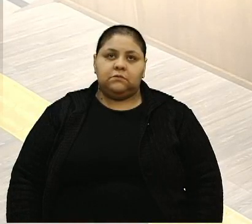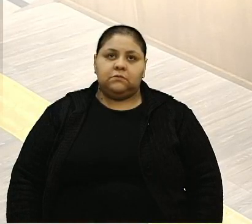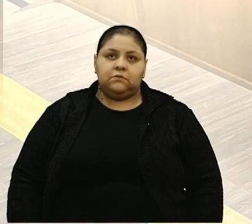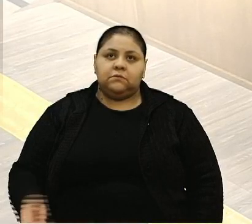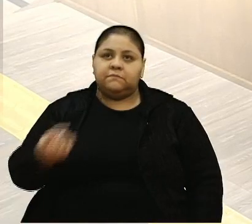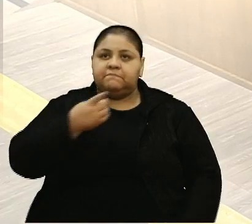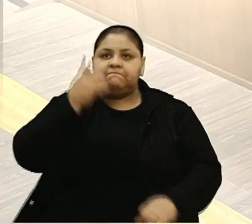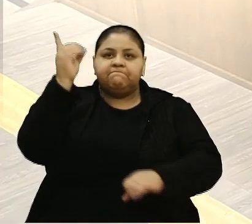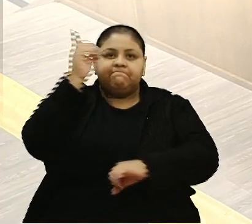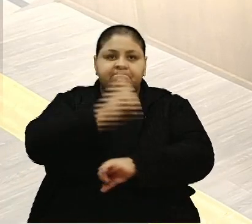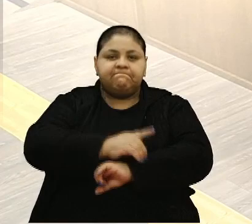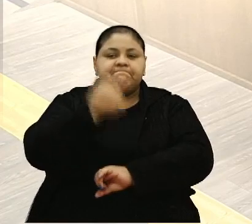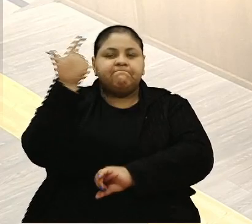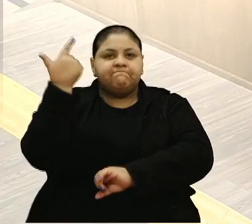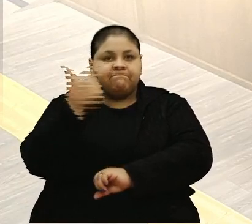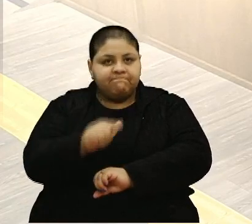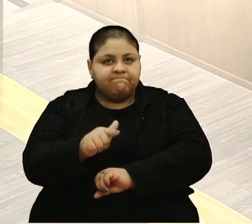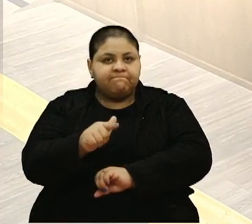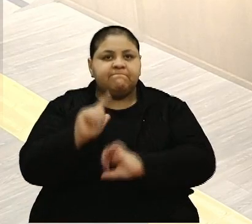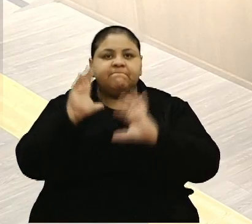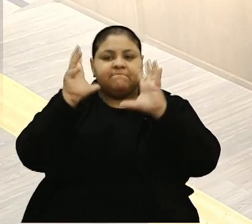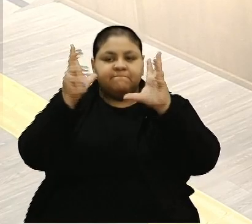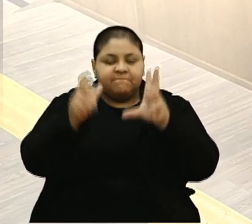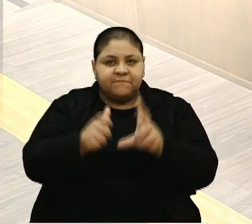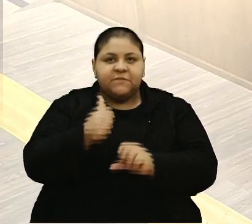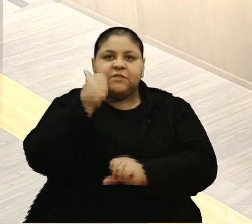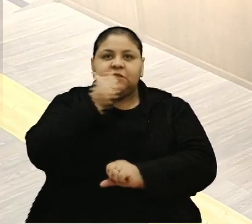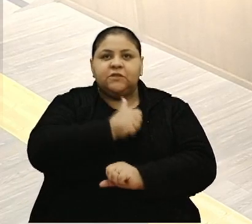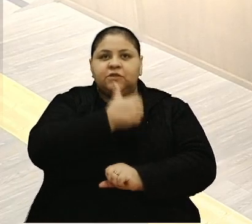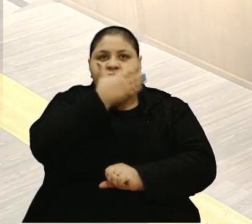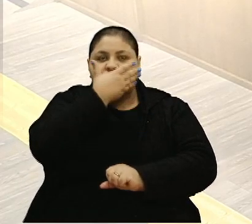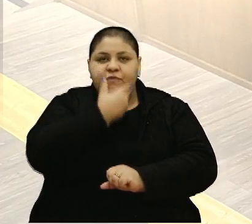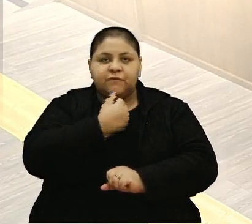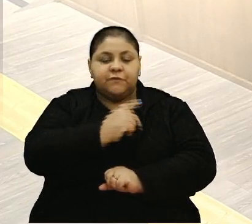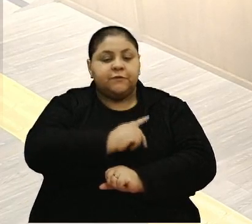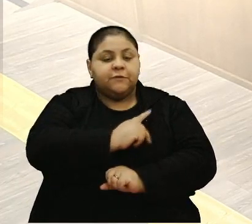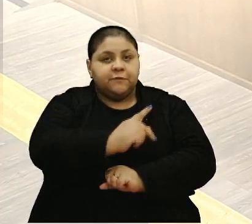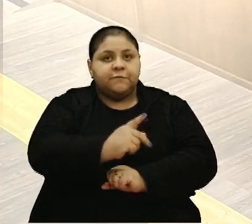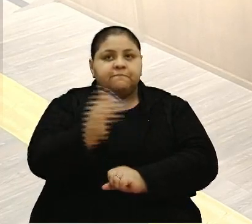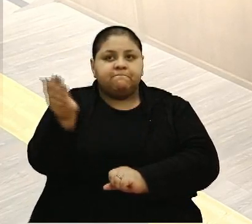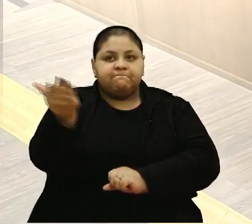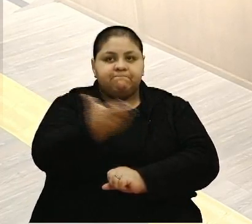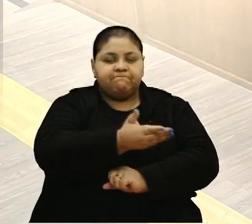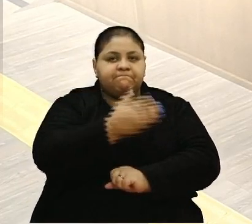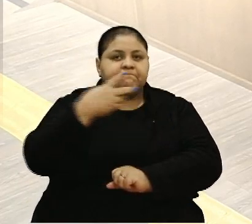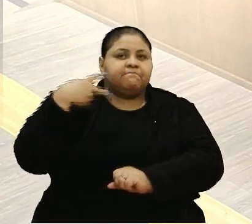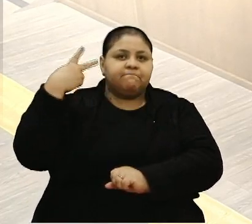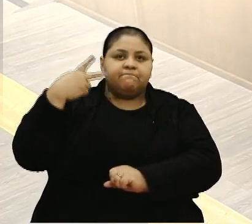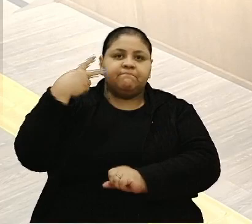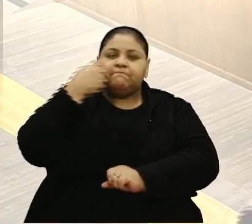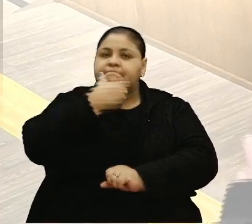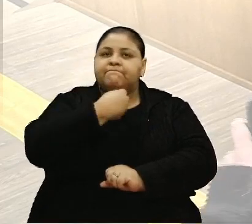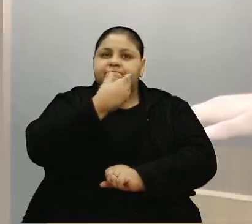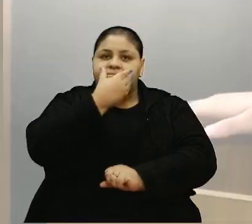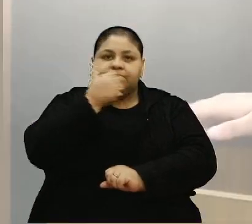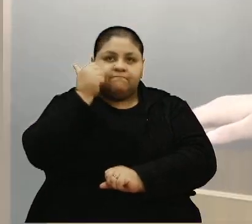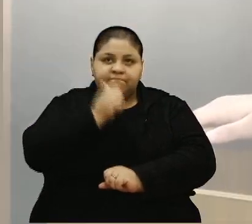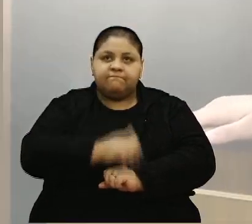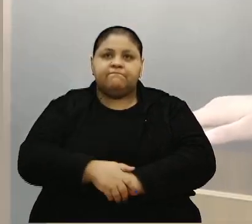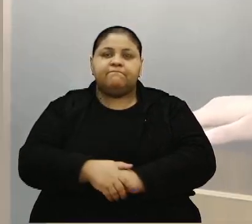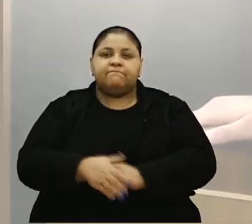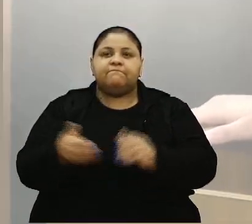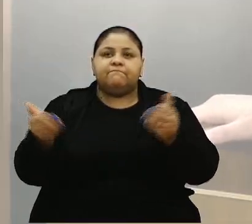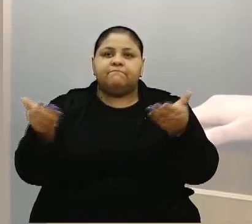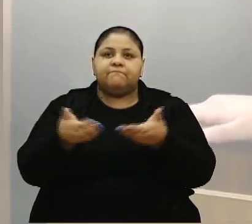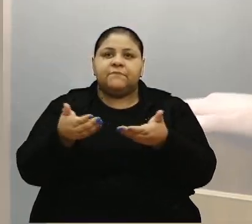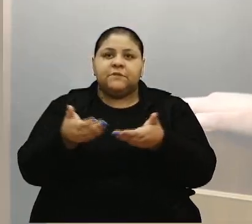Bom dia novamente a todas e a todos. Bom dia, senhora presidente, colegas vereadoras, colegas vereadores. Hoje